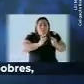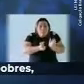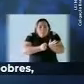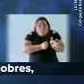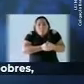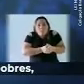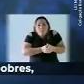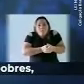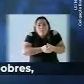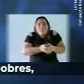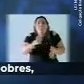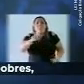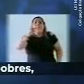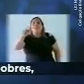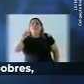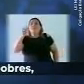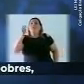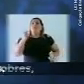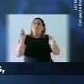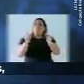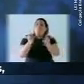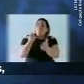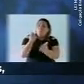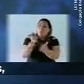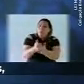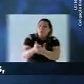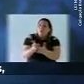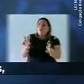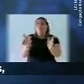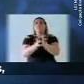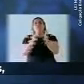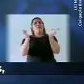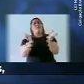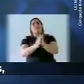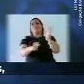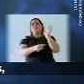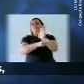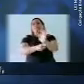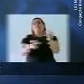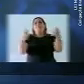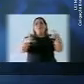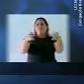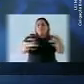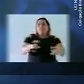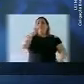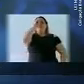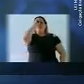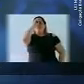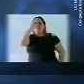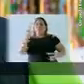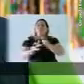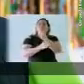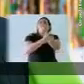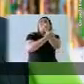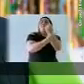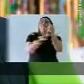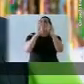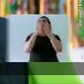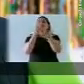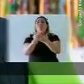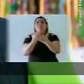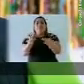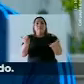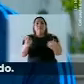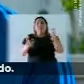A baderna do PT está sendo paga pelos mais pobres, que dependem dos hospitais, das escolas, da segurança pública. A